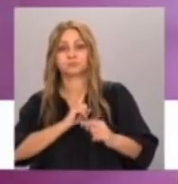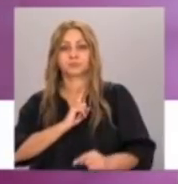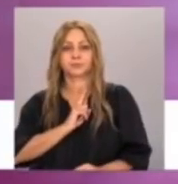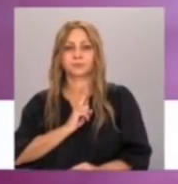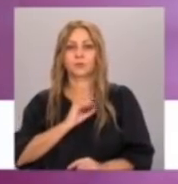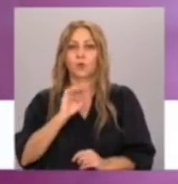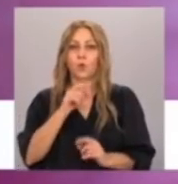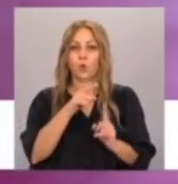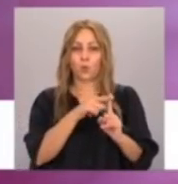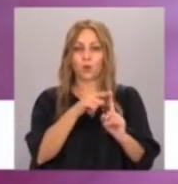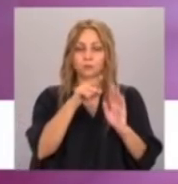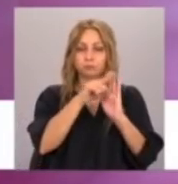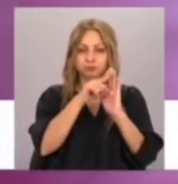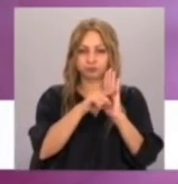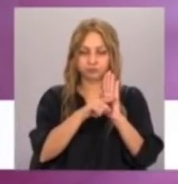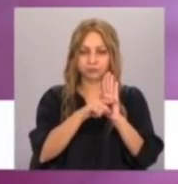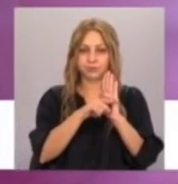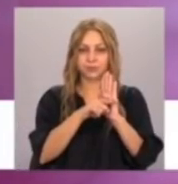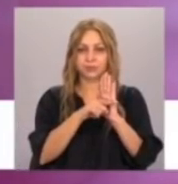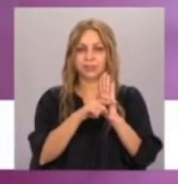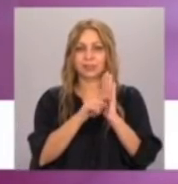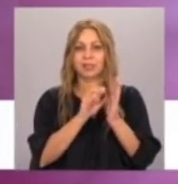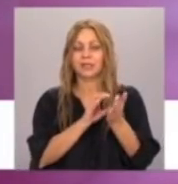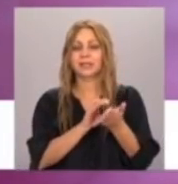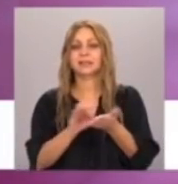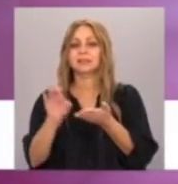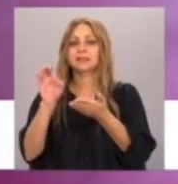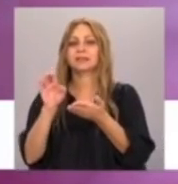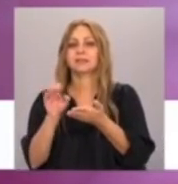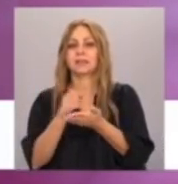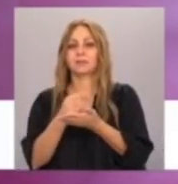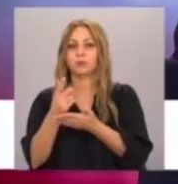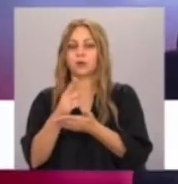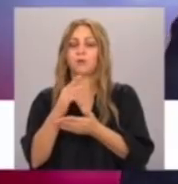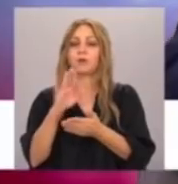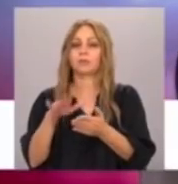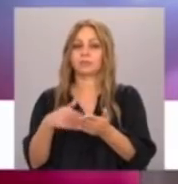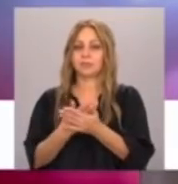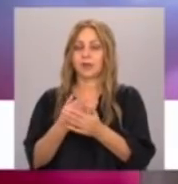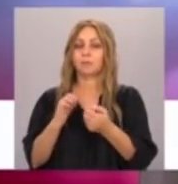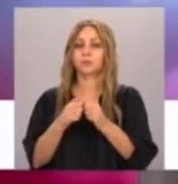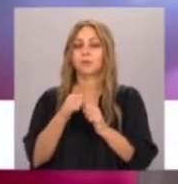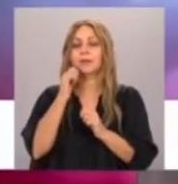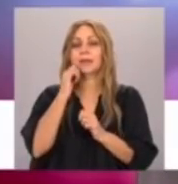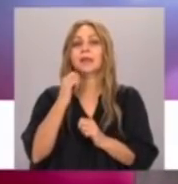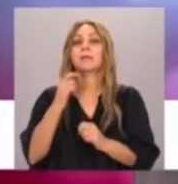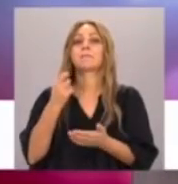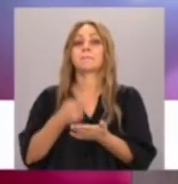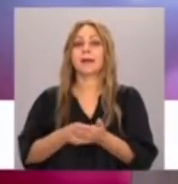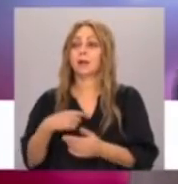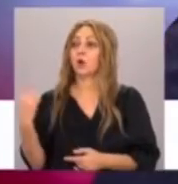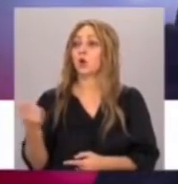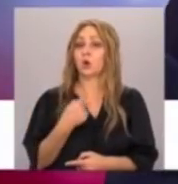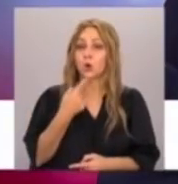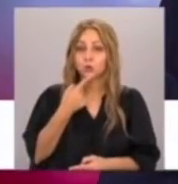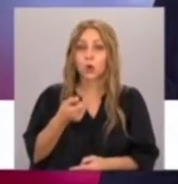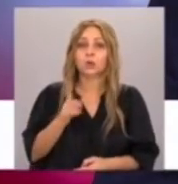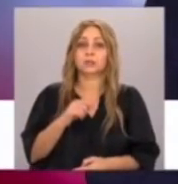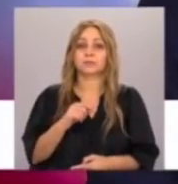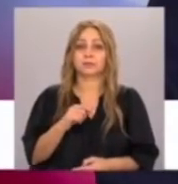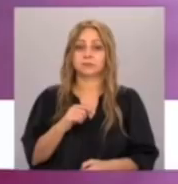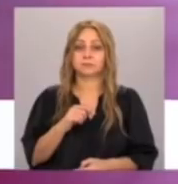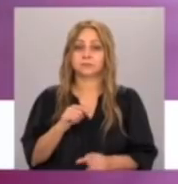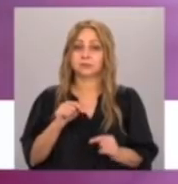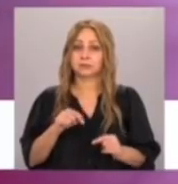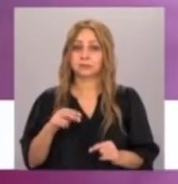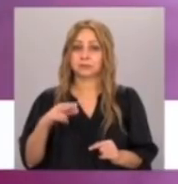tiver critérios não são os critérios mais Racionais Da concessão de crédito ou serviços financeiros vai começar a ter problemas e quem vai pagar é outra vez confirmou por outros tiveram a